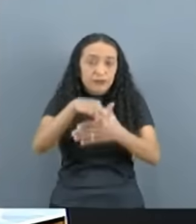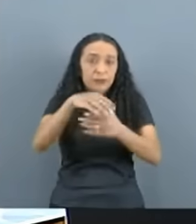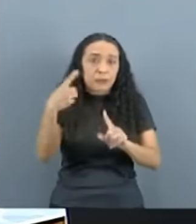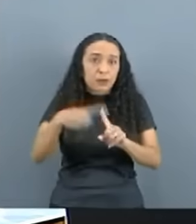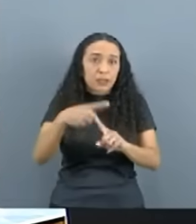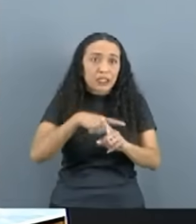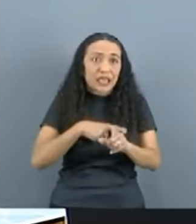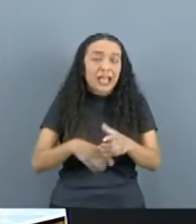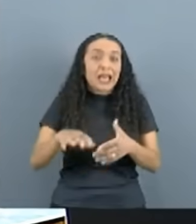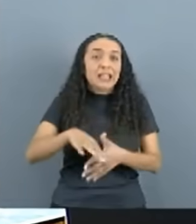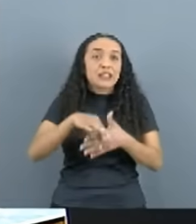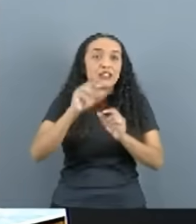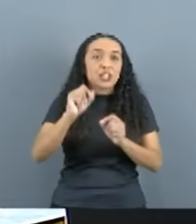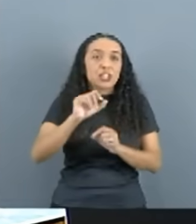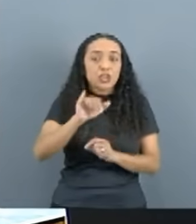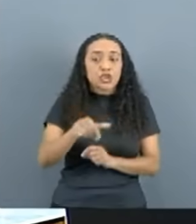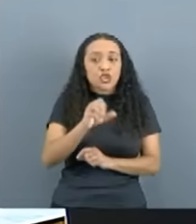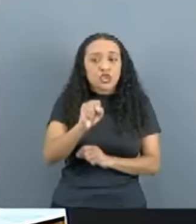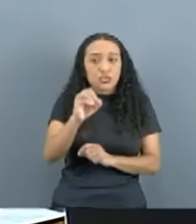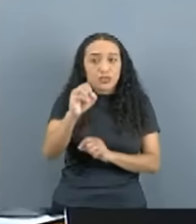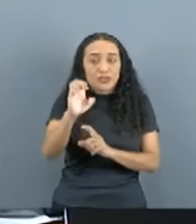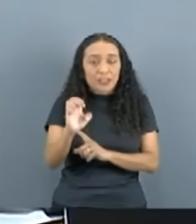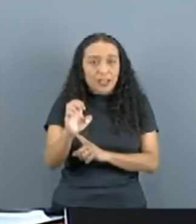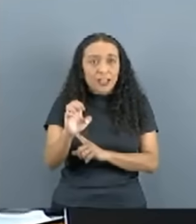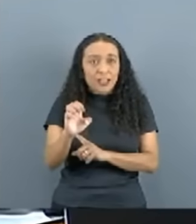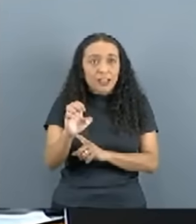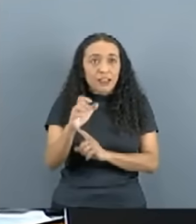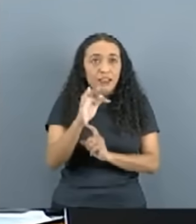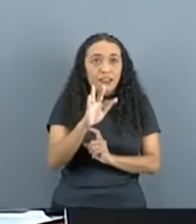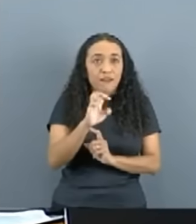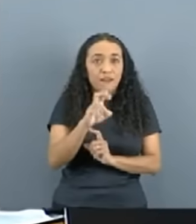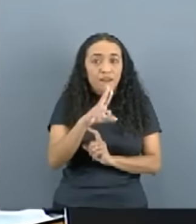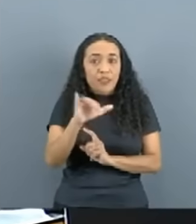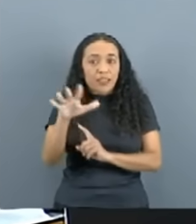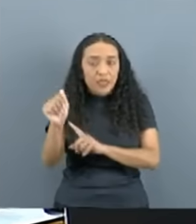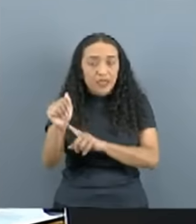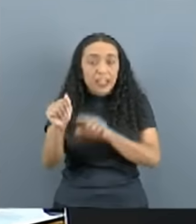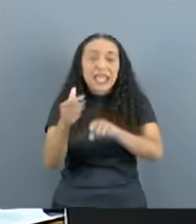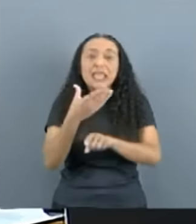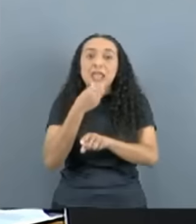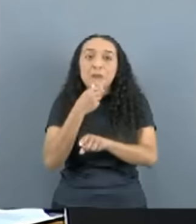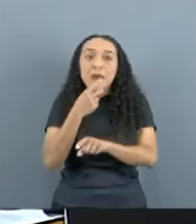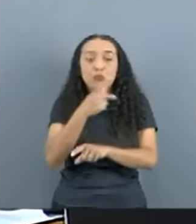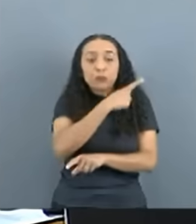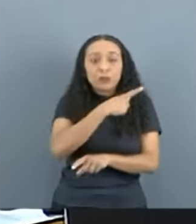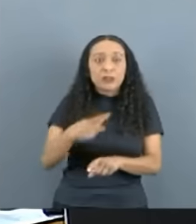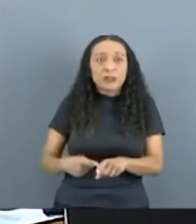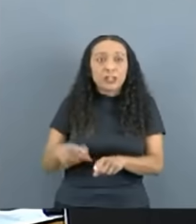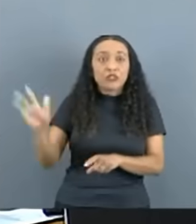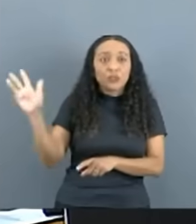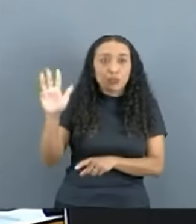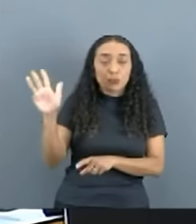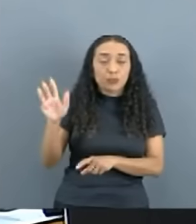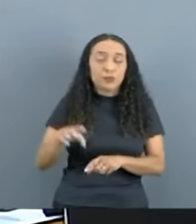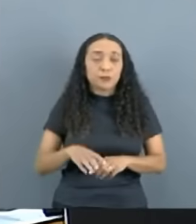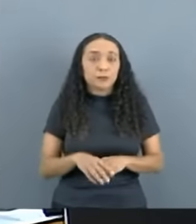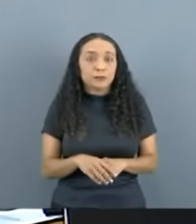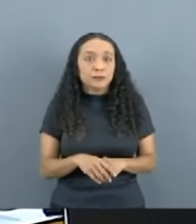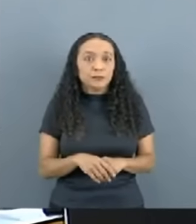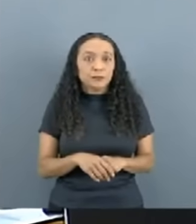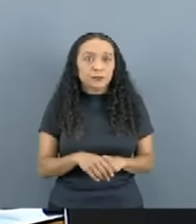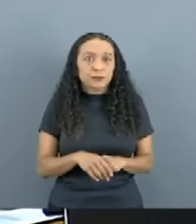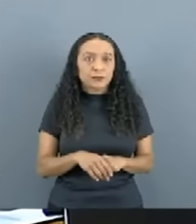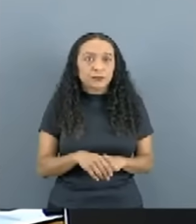de José Ferreira da Silva, irmão do presidente Luiz Inácio